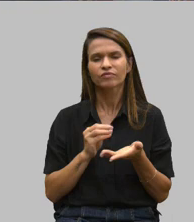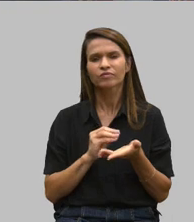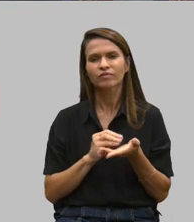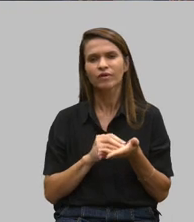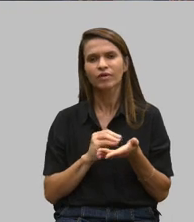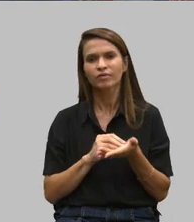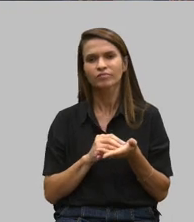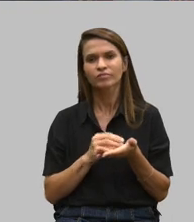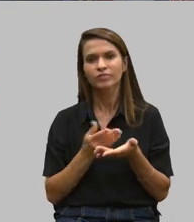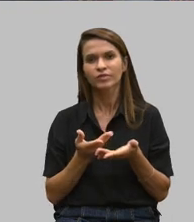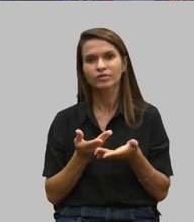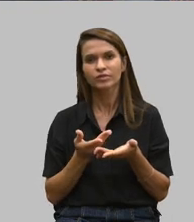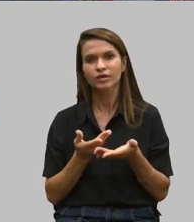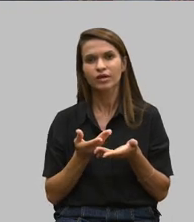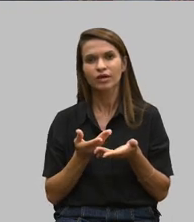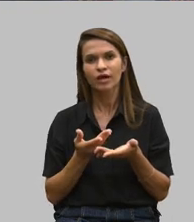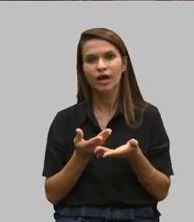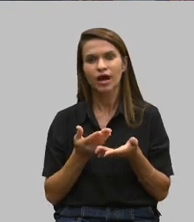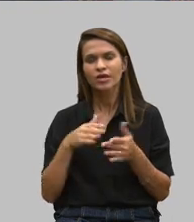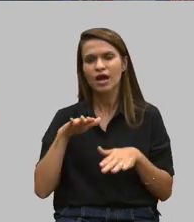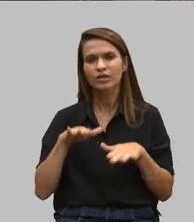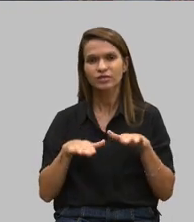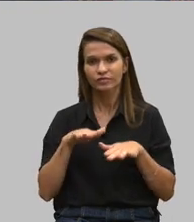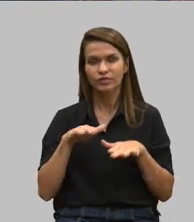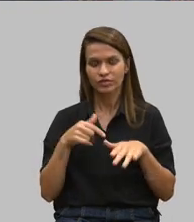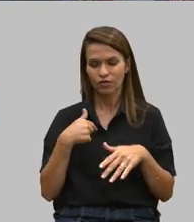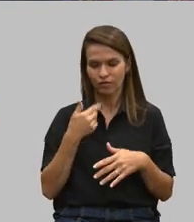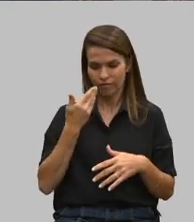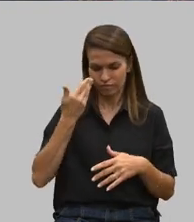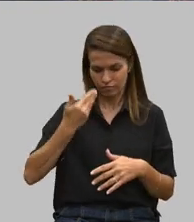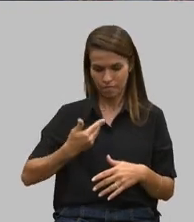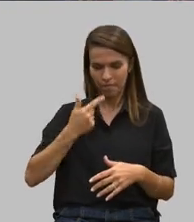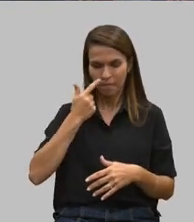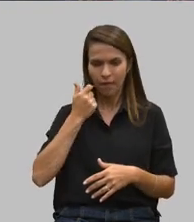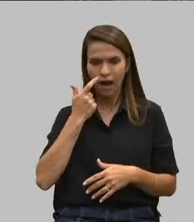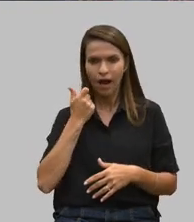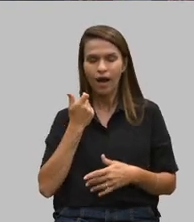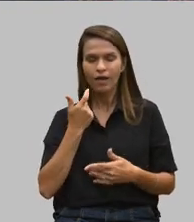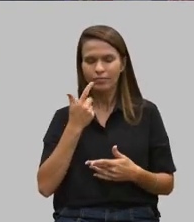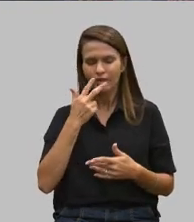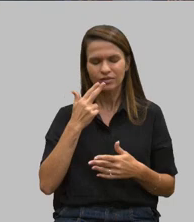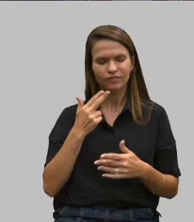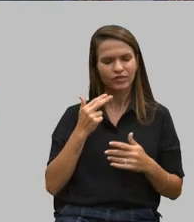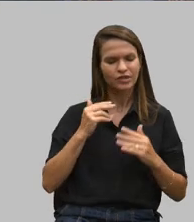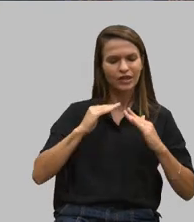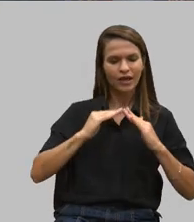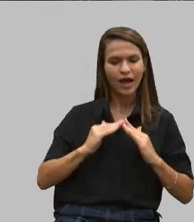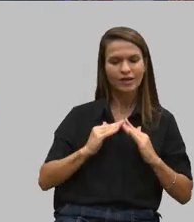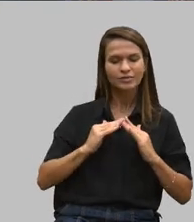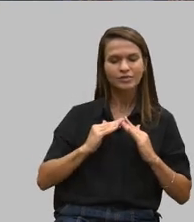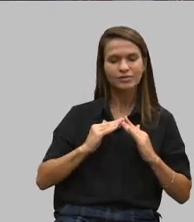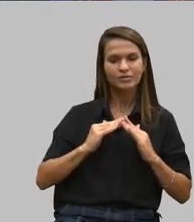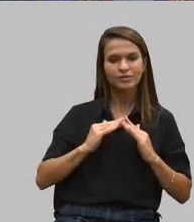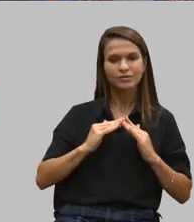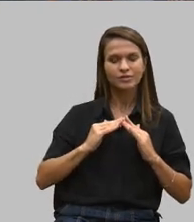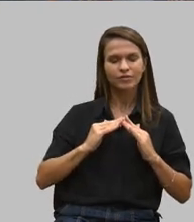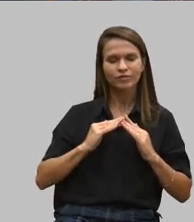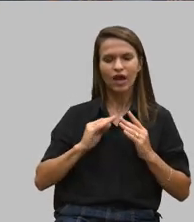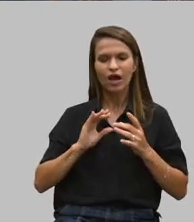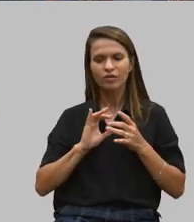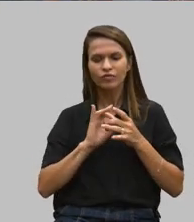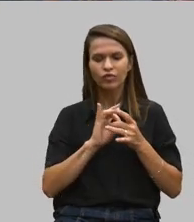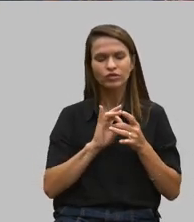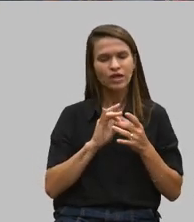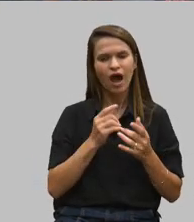e muitas vezes falo como pai né a gente fica em casa muito muito vinculado a